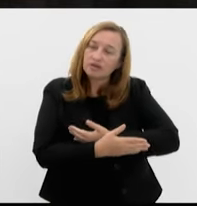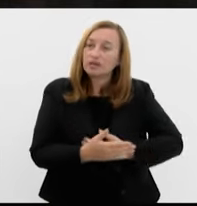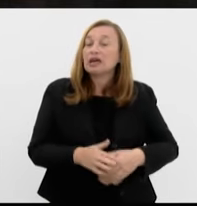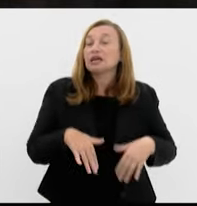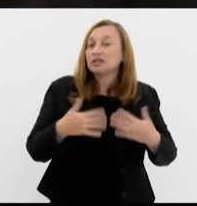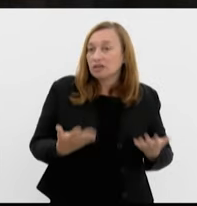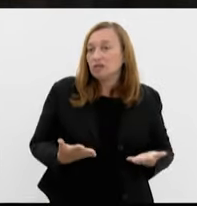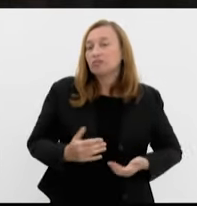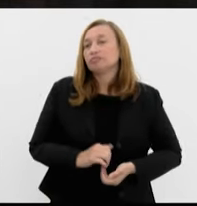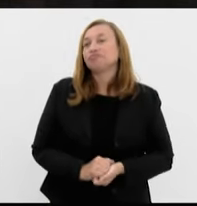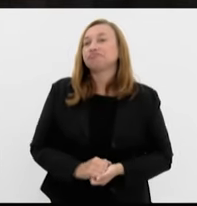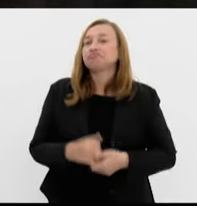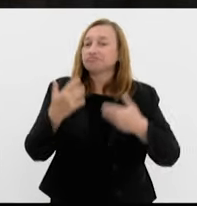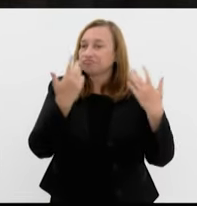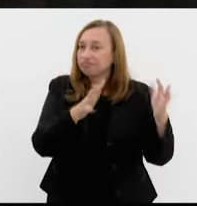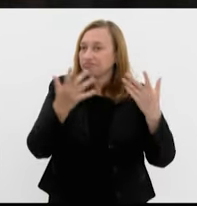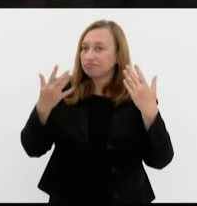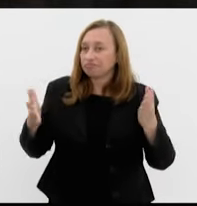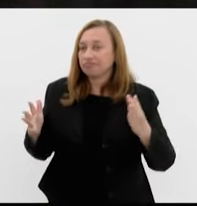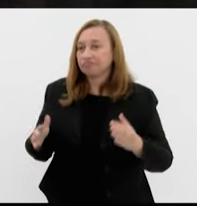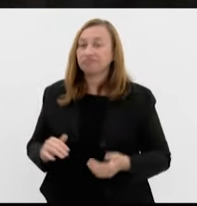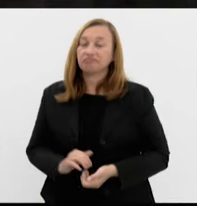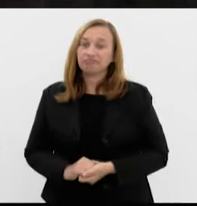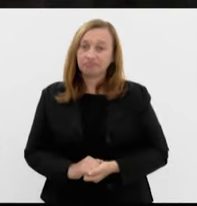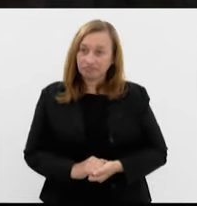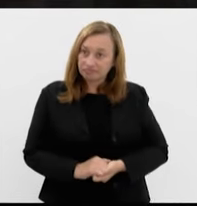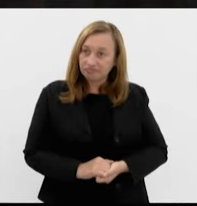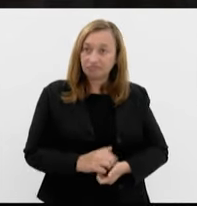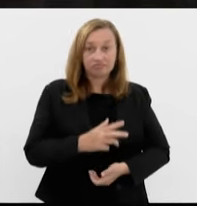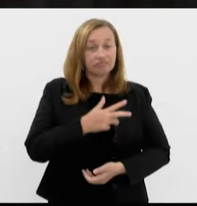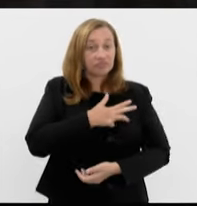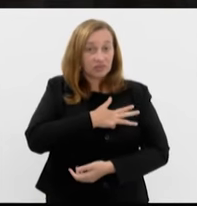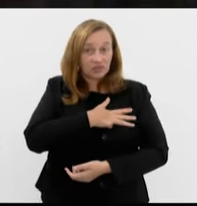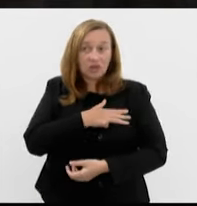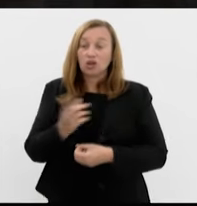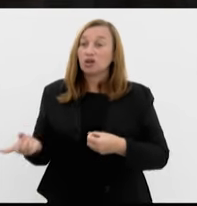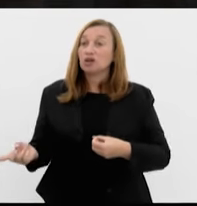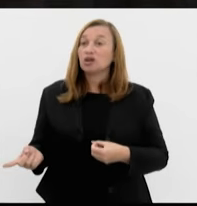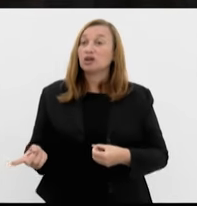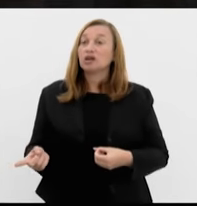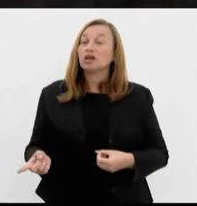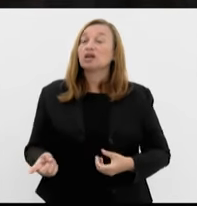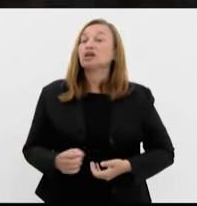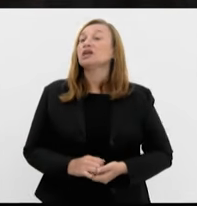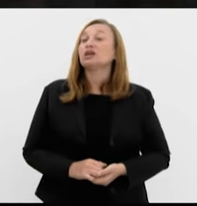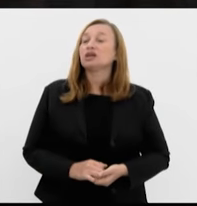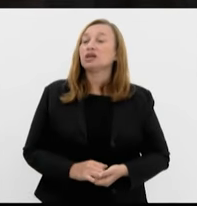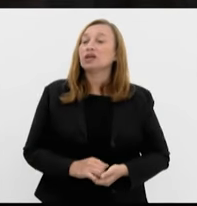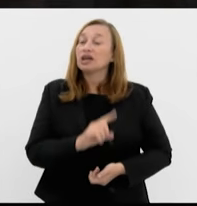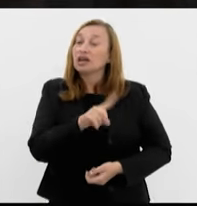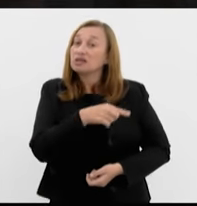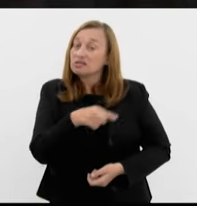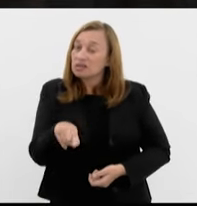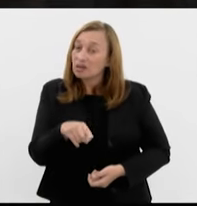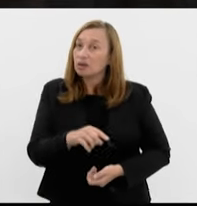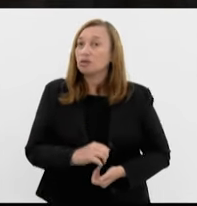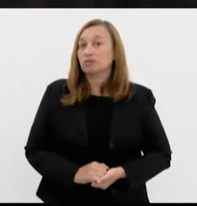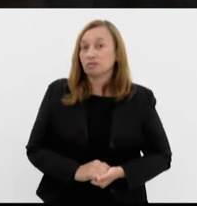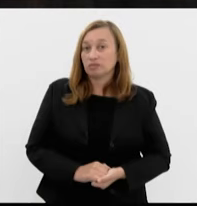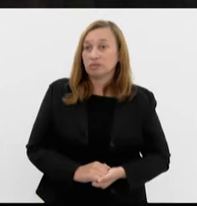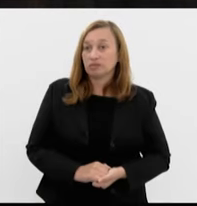aqui aplaudo agora a decisão do presidente Lula que voltou atrás nesta aberração nesta nota